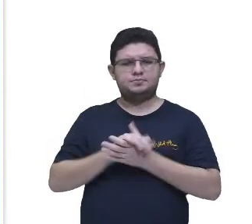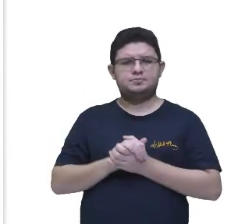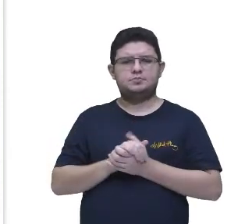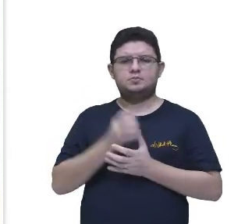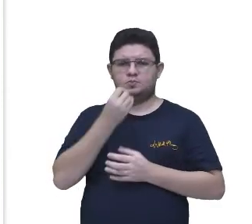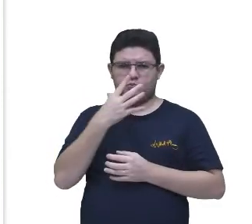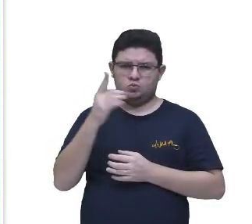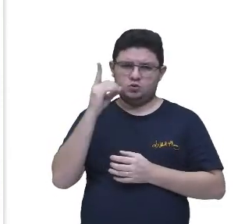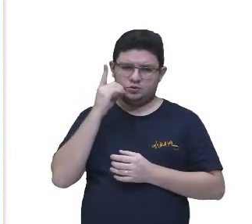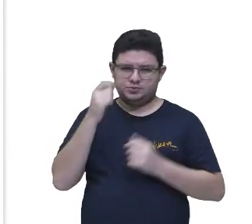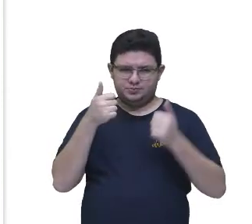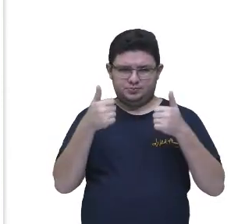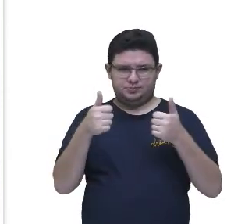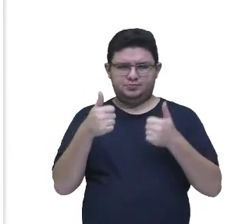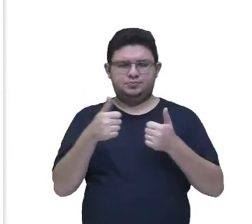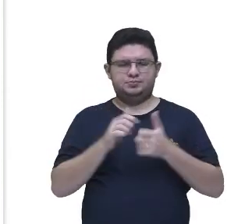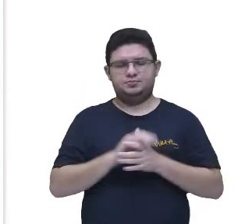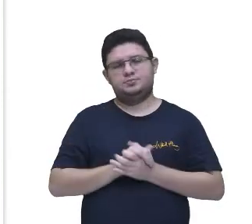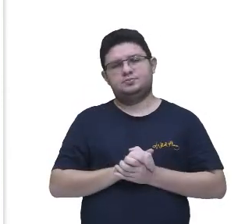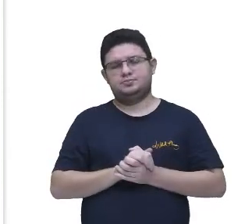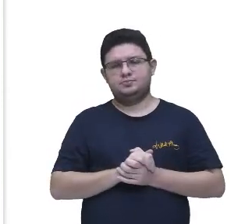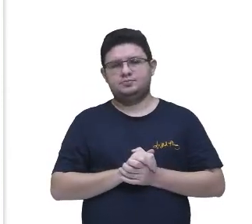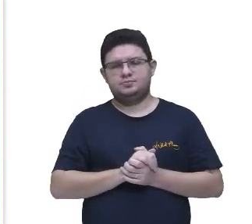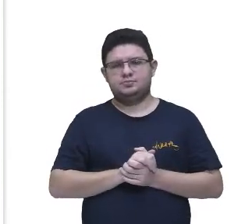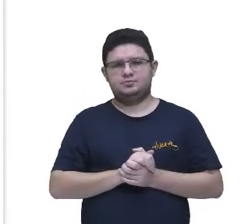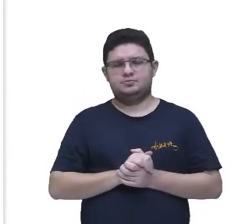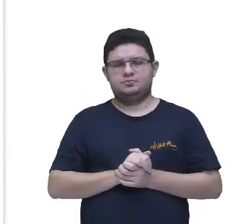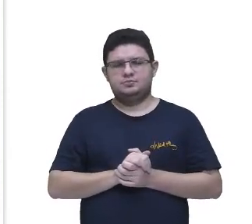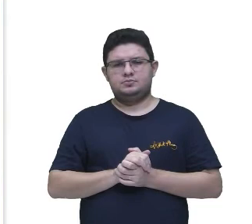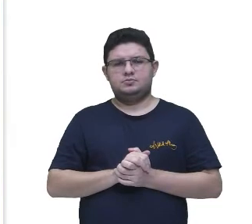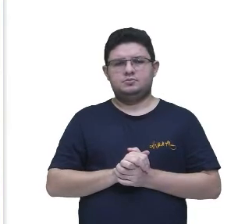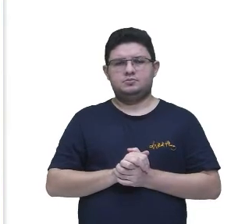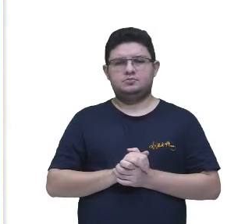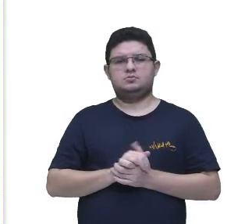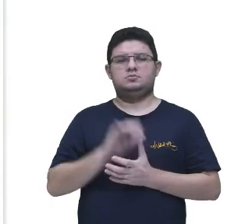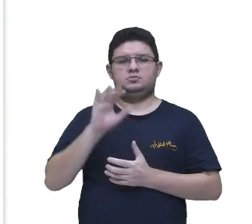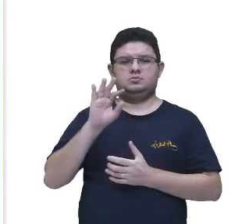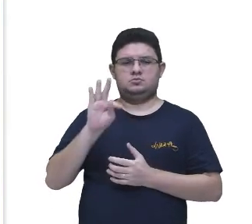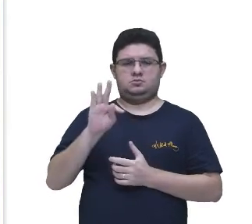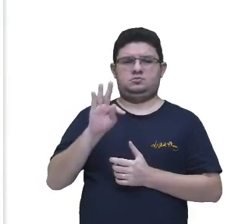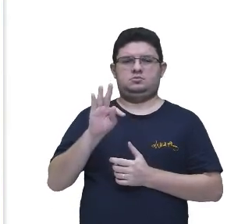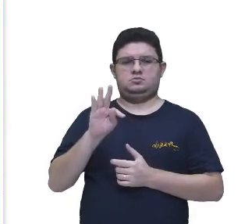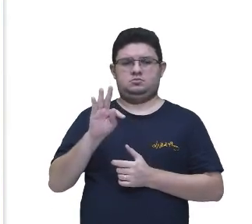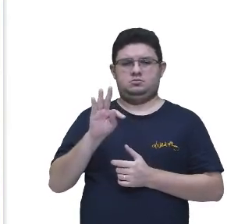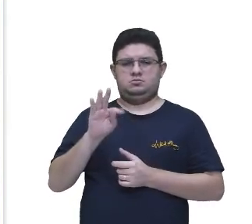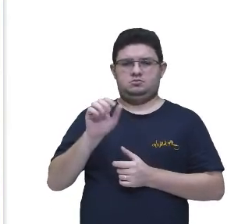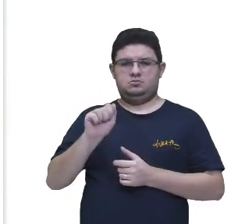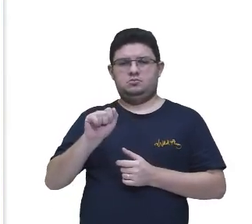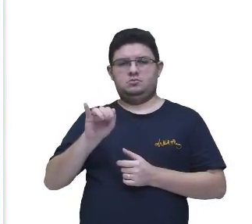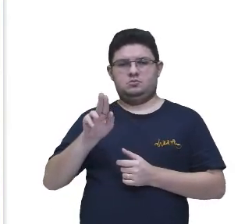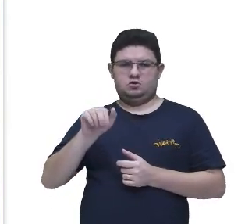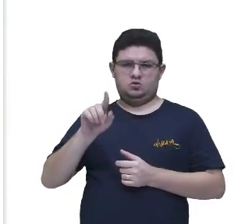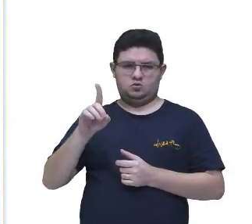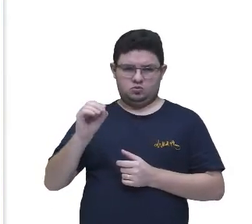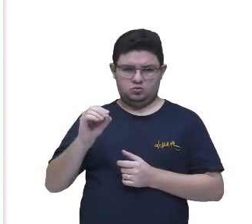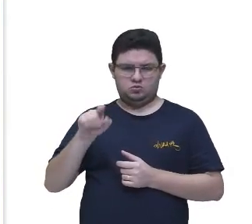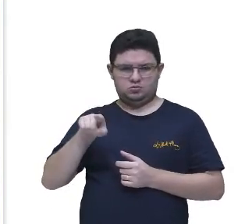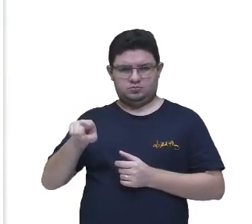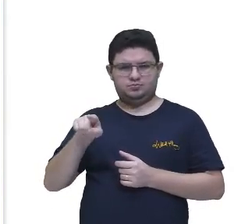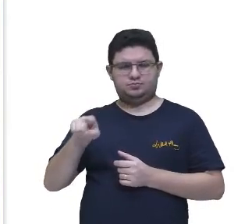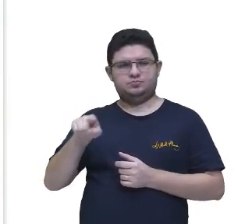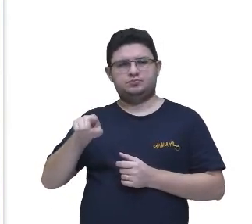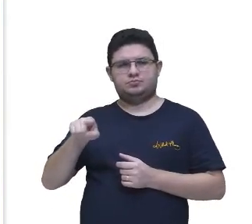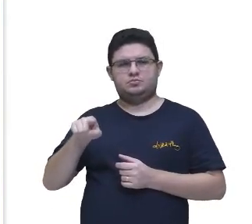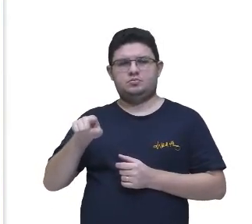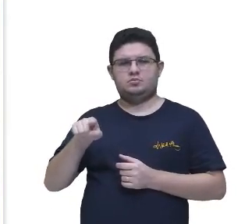dia, bom dia. Aí o Taildo Albuquerque, da escola Vicente